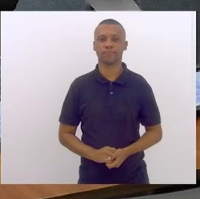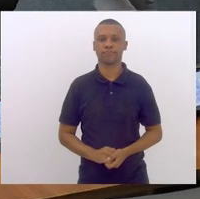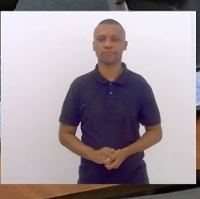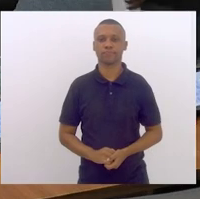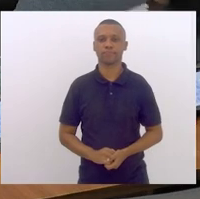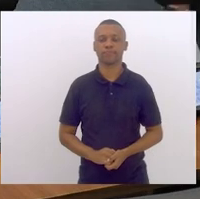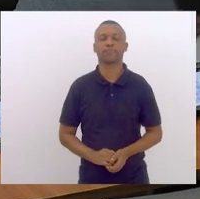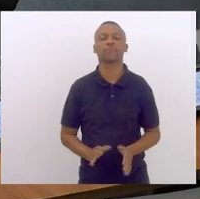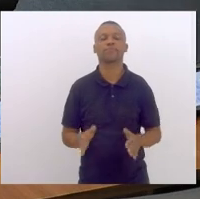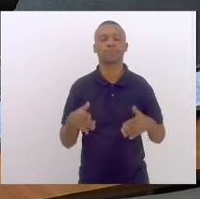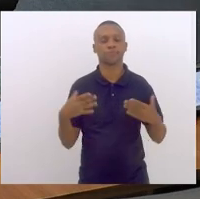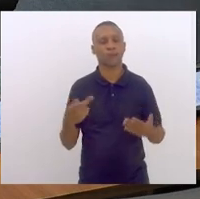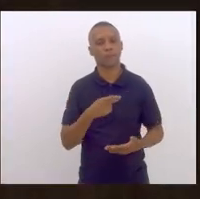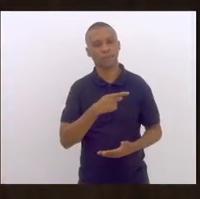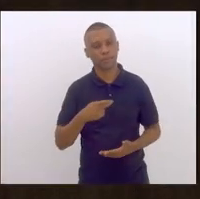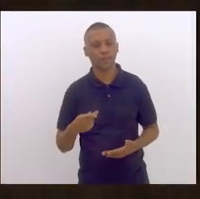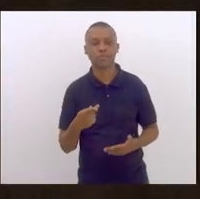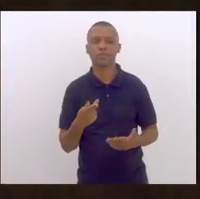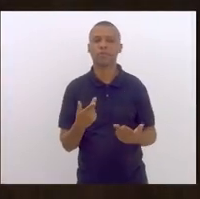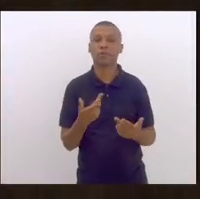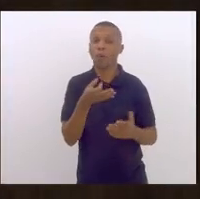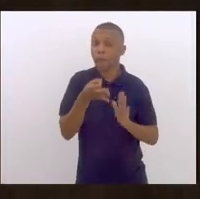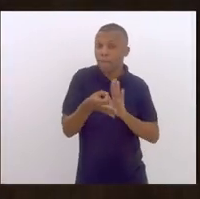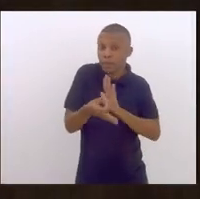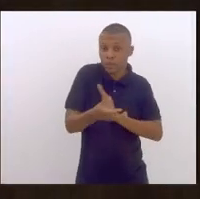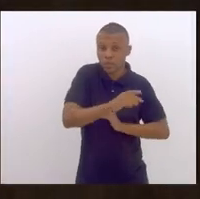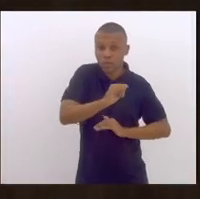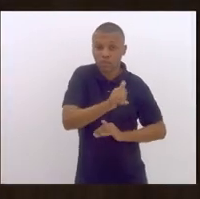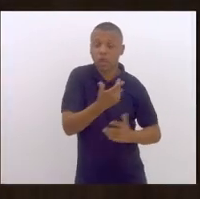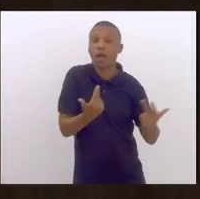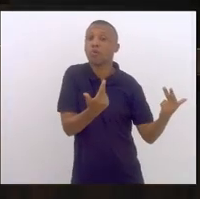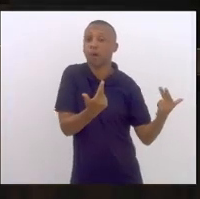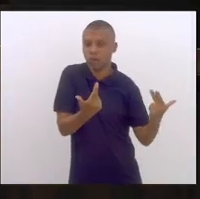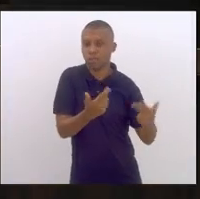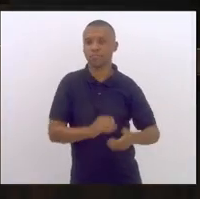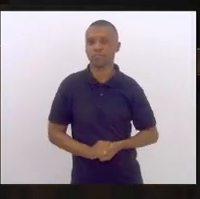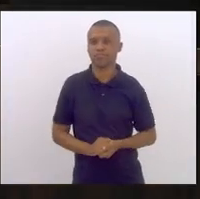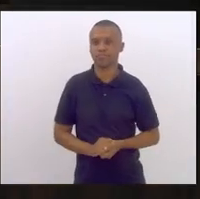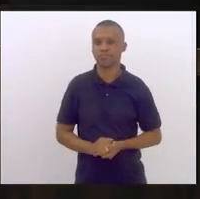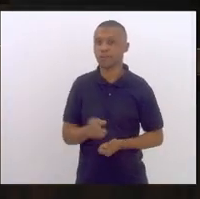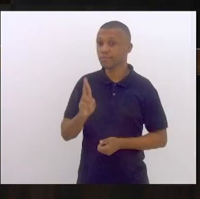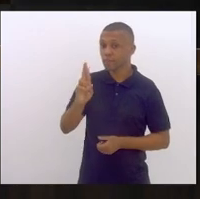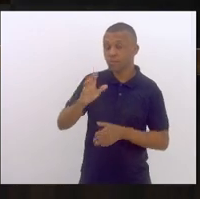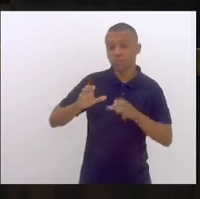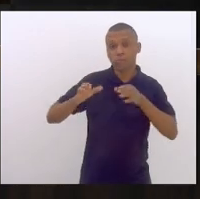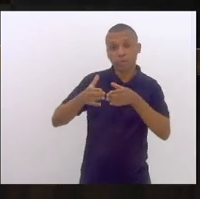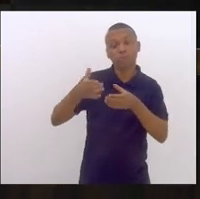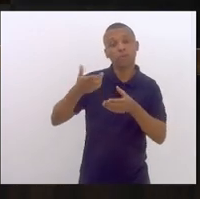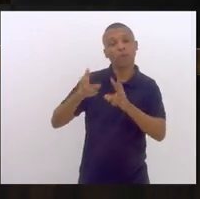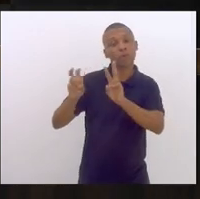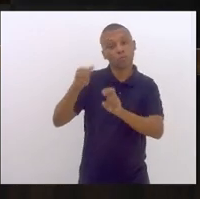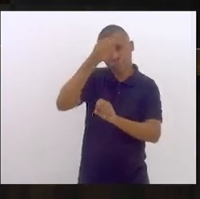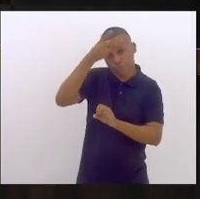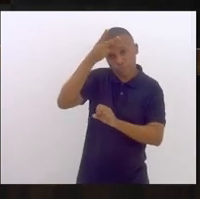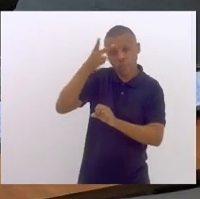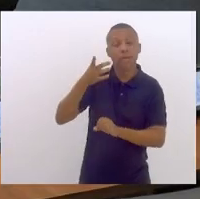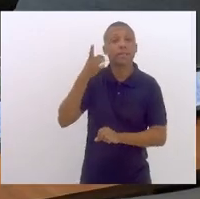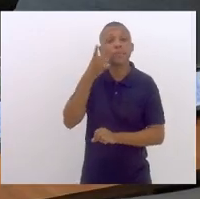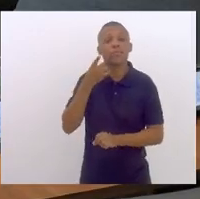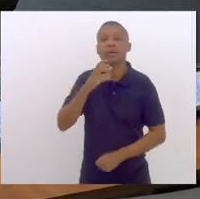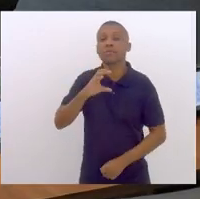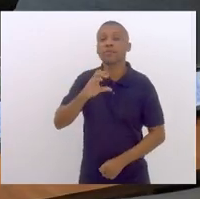Presidente eu acompanho o parecer da ccj pela comissão de assuntos municipais deputado Carlos Macedo